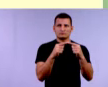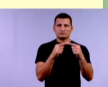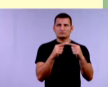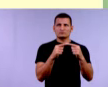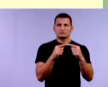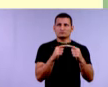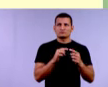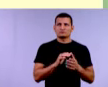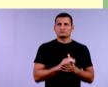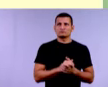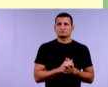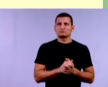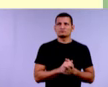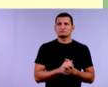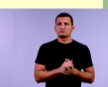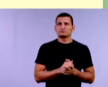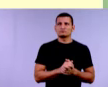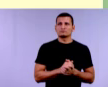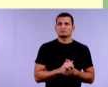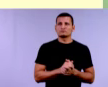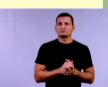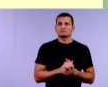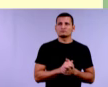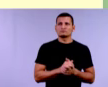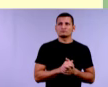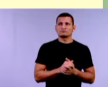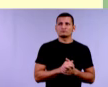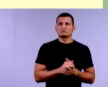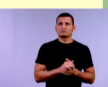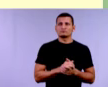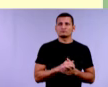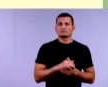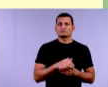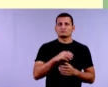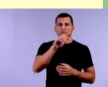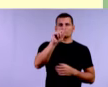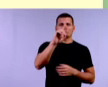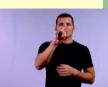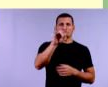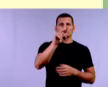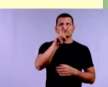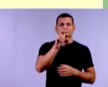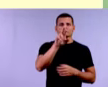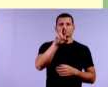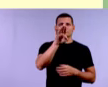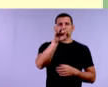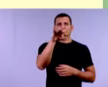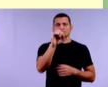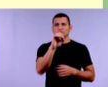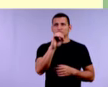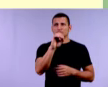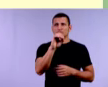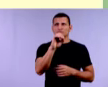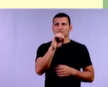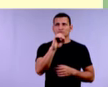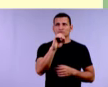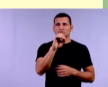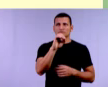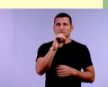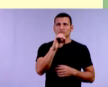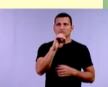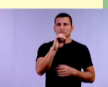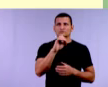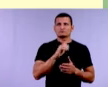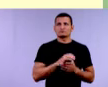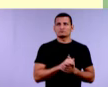olhos vistos é uma locução adverbial e advérbio na nossa língua não varia, não tem singular nem plural. Lúcia envelhecia a